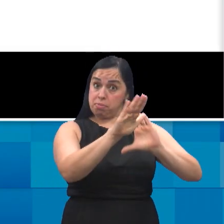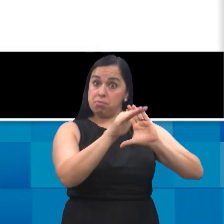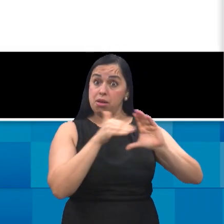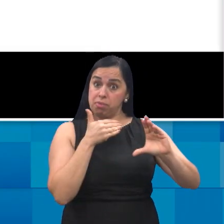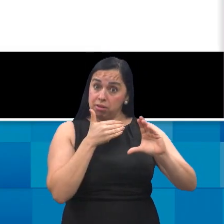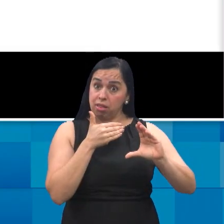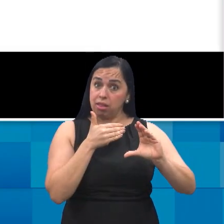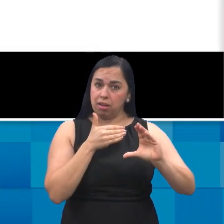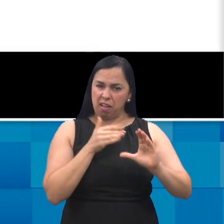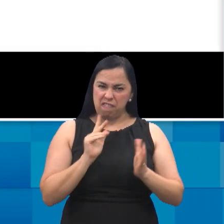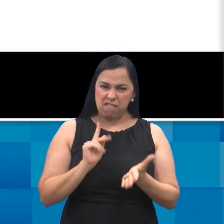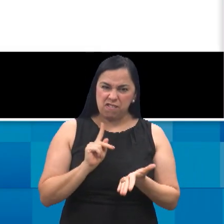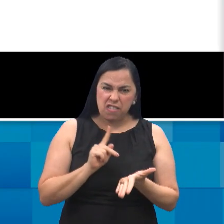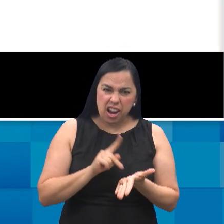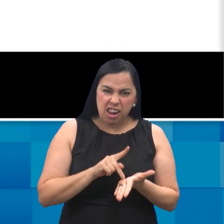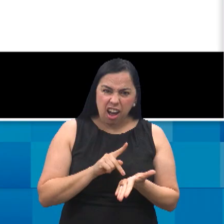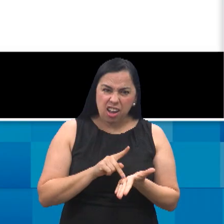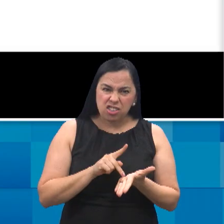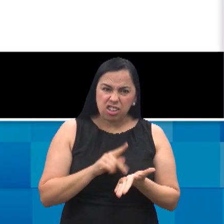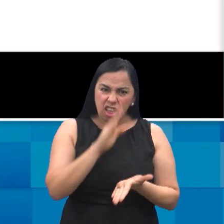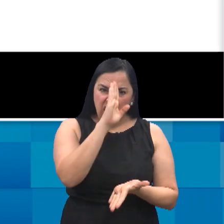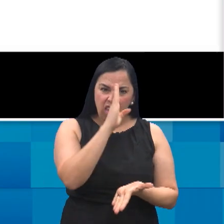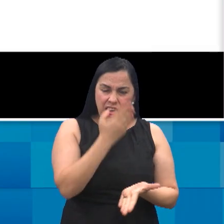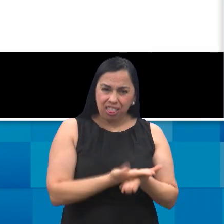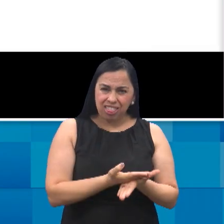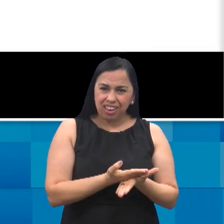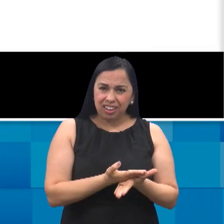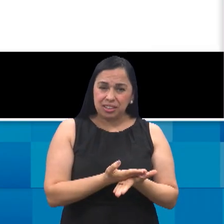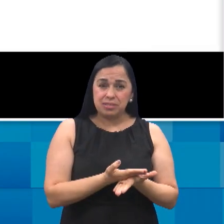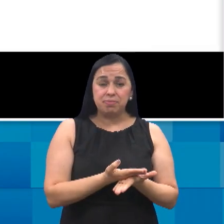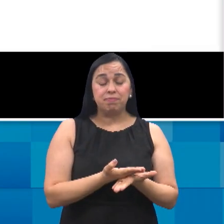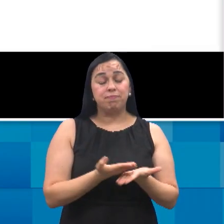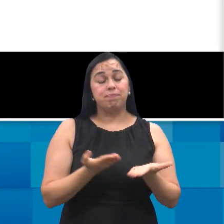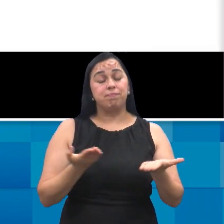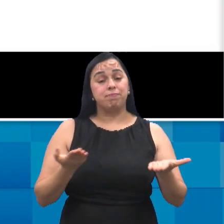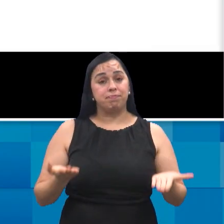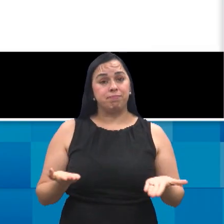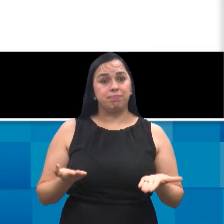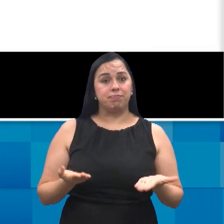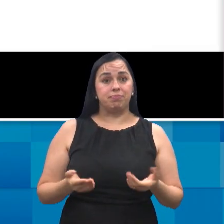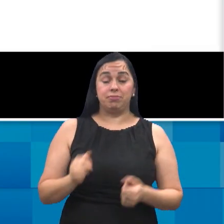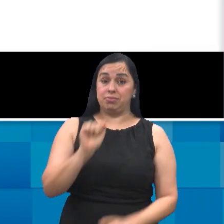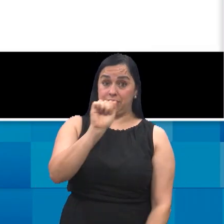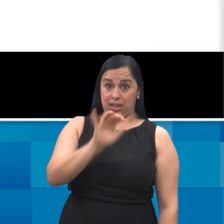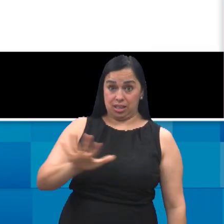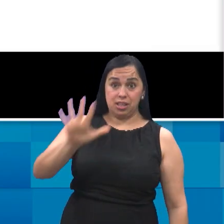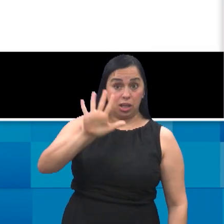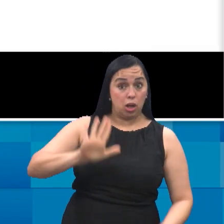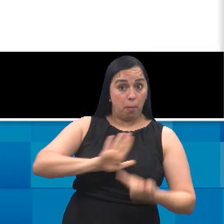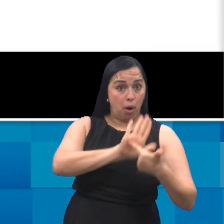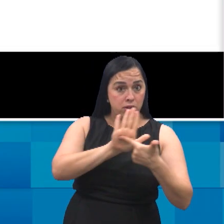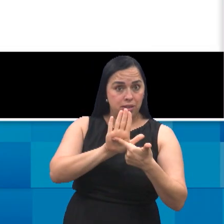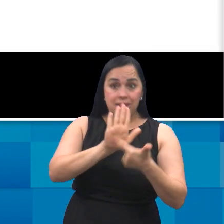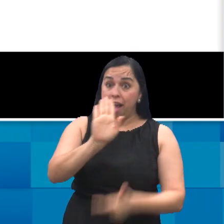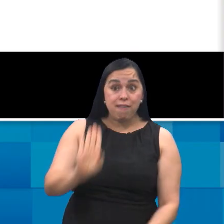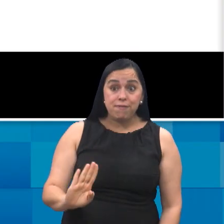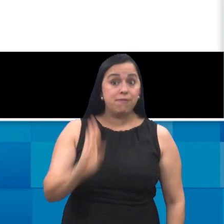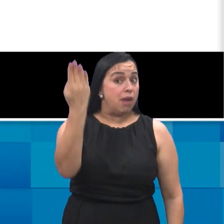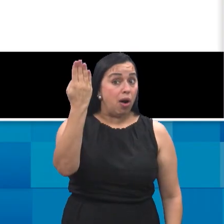Será verdadeira essas imagens? Gente, vamos lá. Essas imagens que eu apresentei aqui são